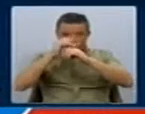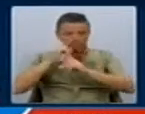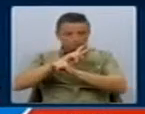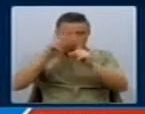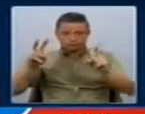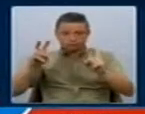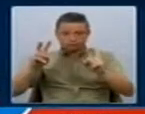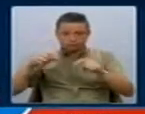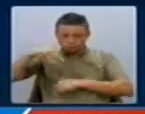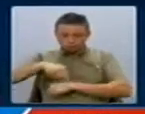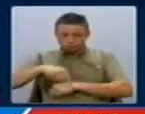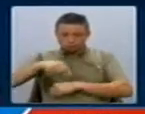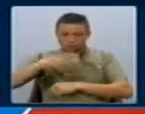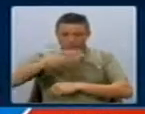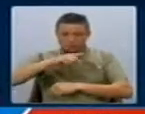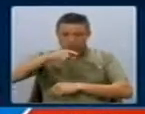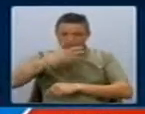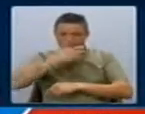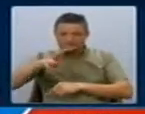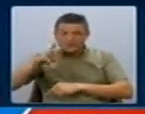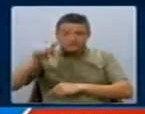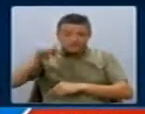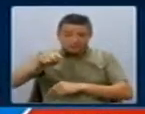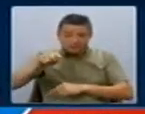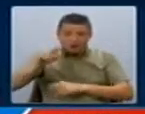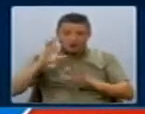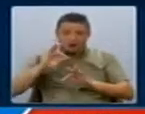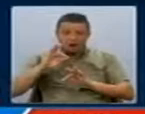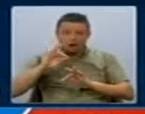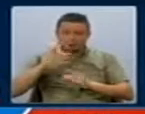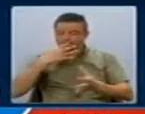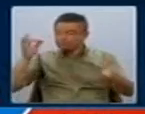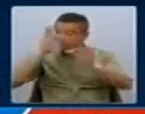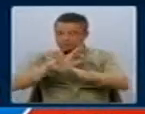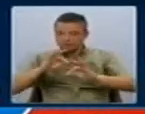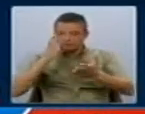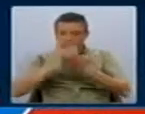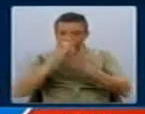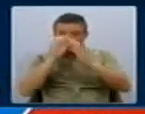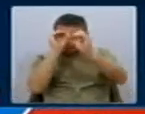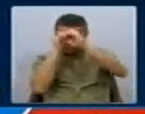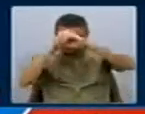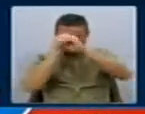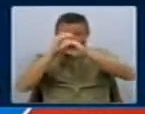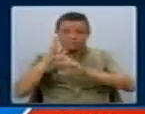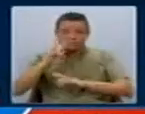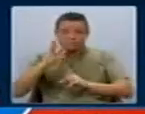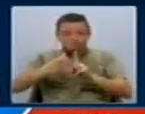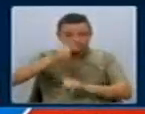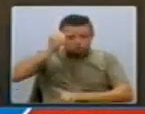Sul. Tem uma precisão de 1 em 100.000, o que é absolutamente extraordinário. E só dessa maneira é que nós